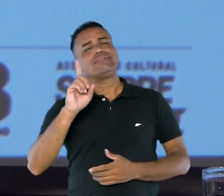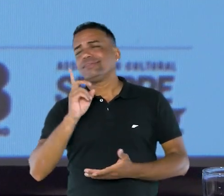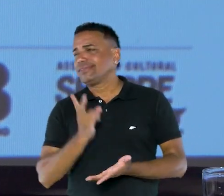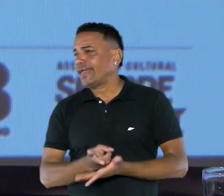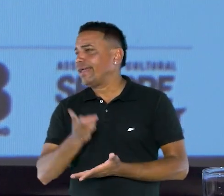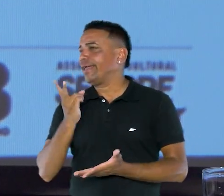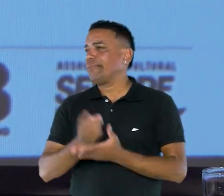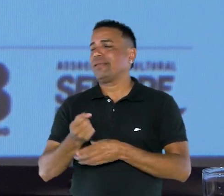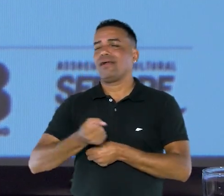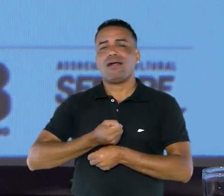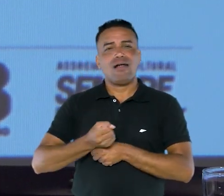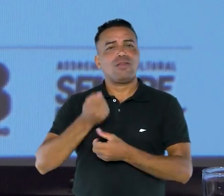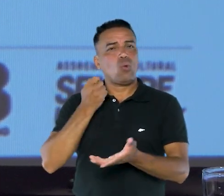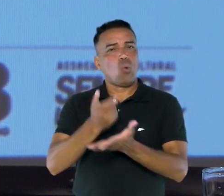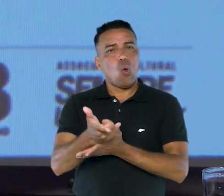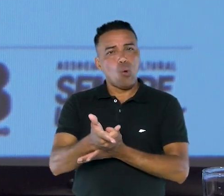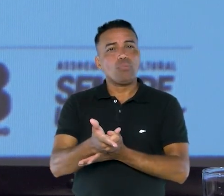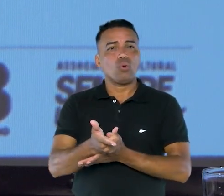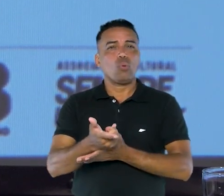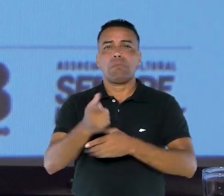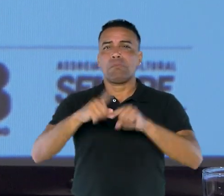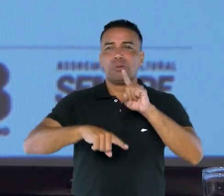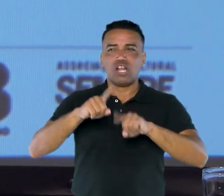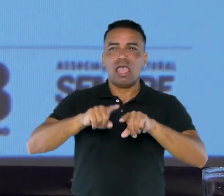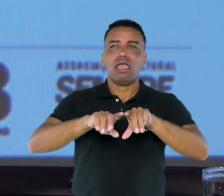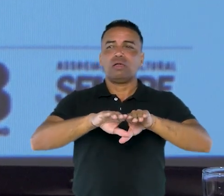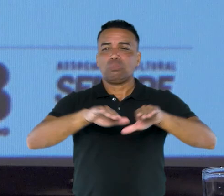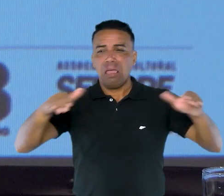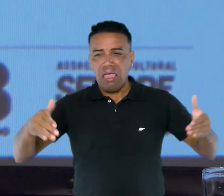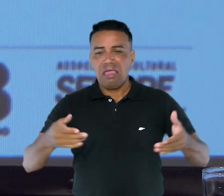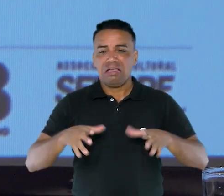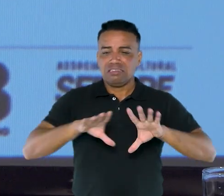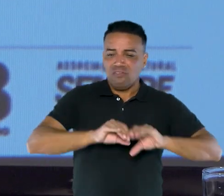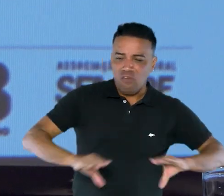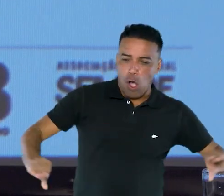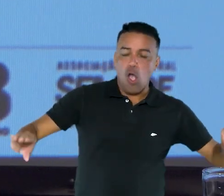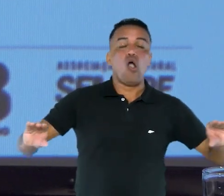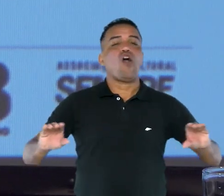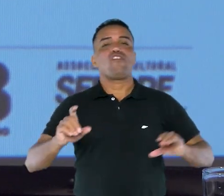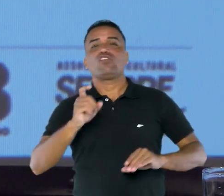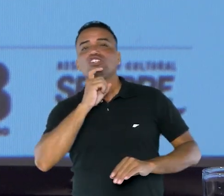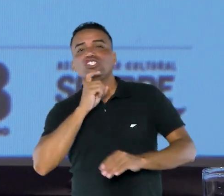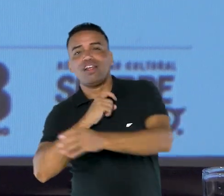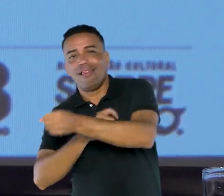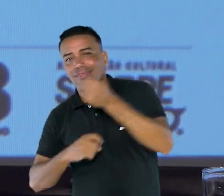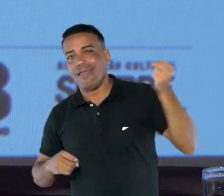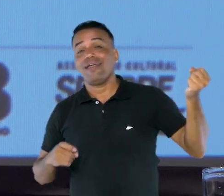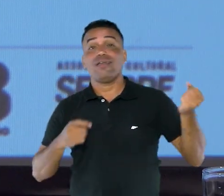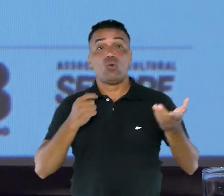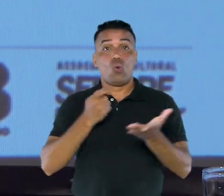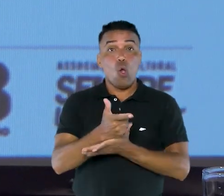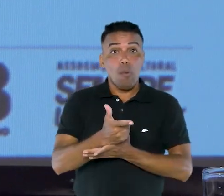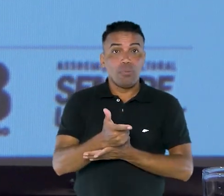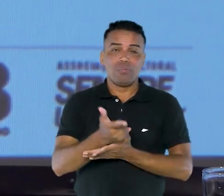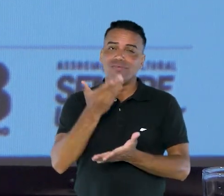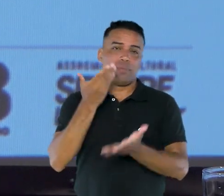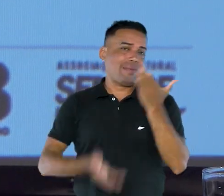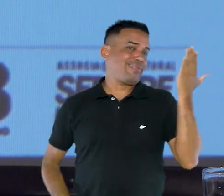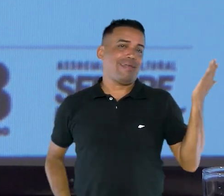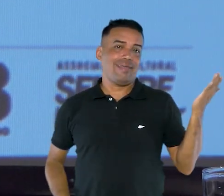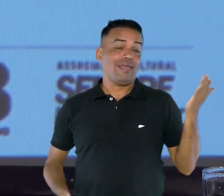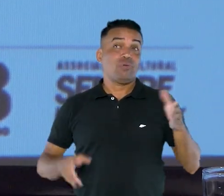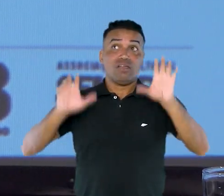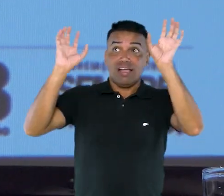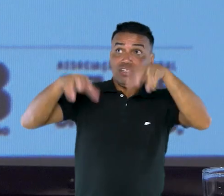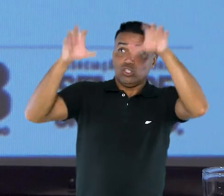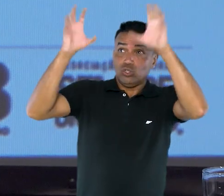todo ano eu compro as coisas sabendo que eu vou perder no começo do ano. Minha geladeira, meu não sei o quê, nananã, porque eu